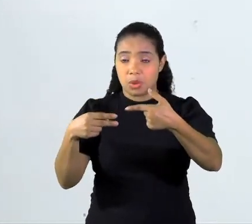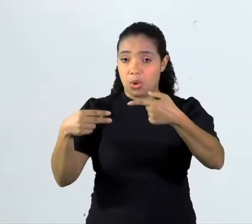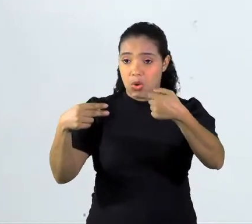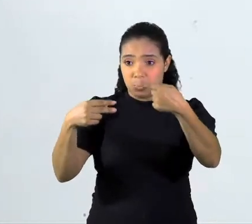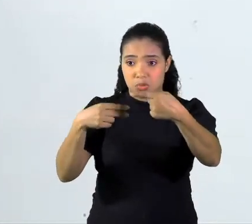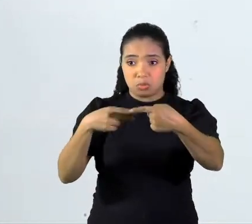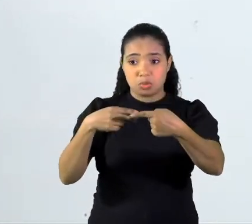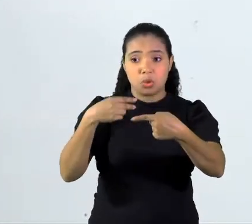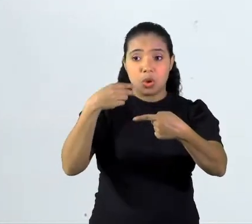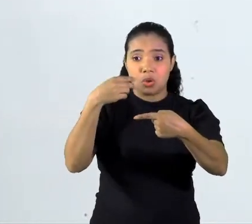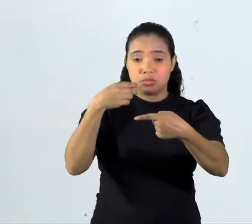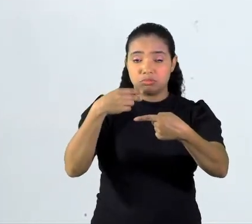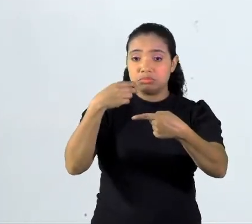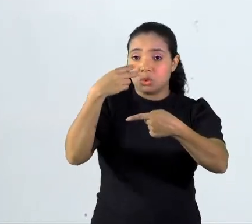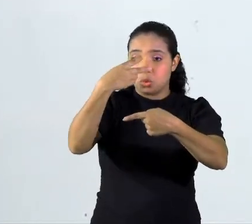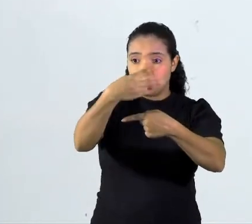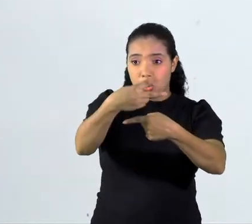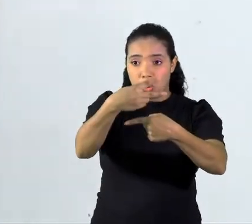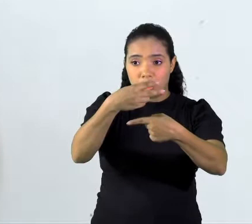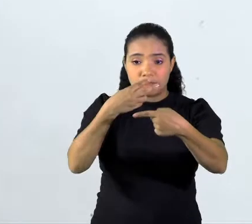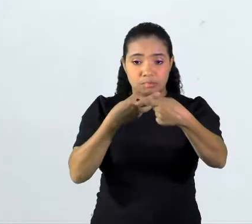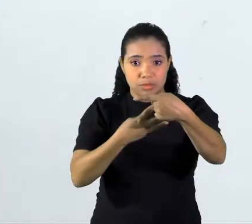1.